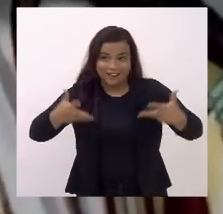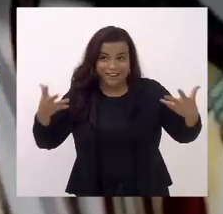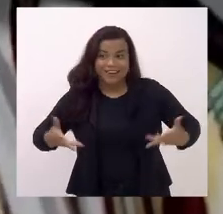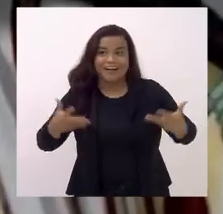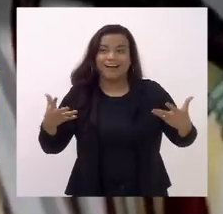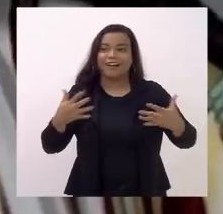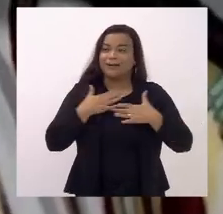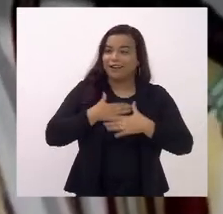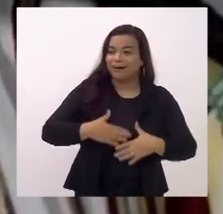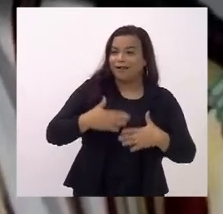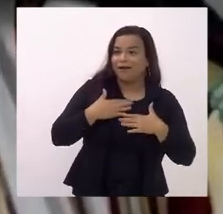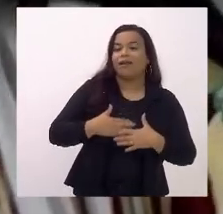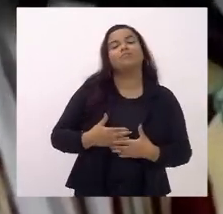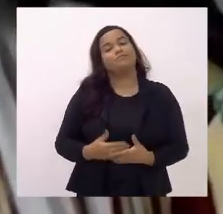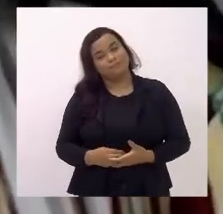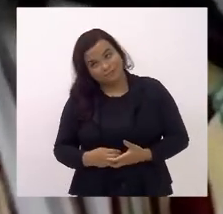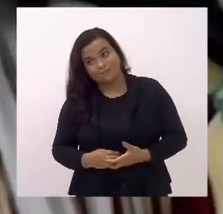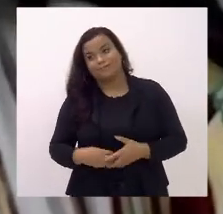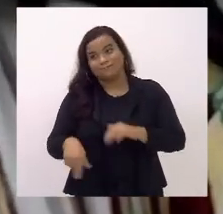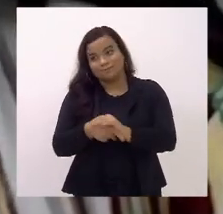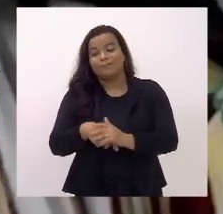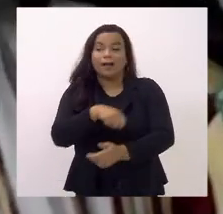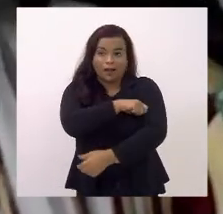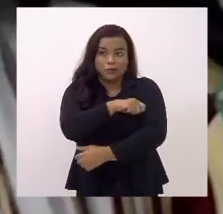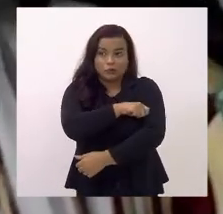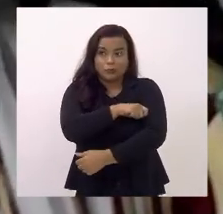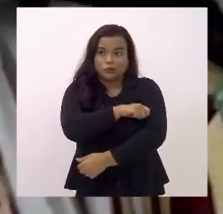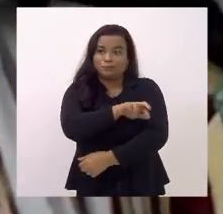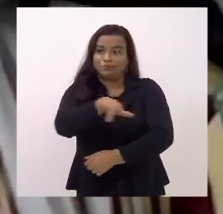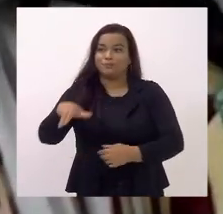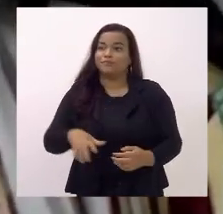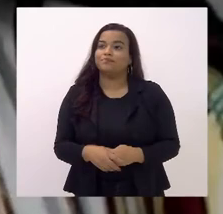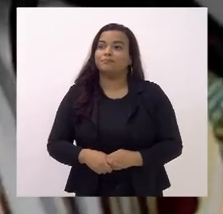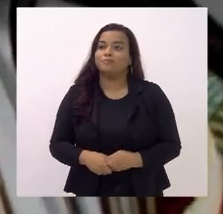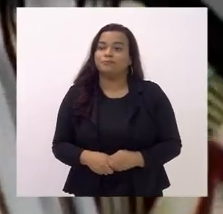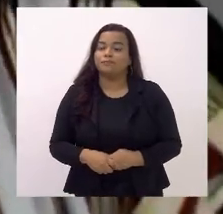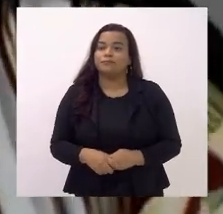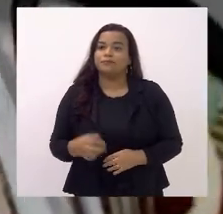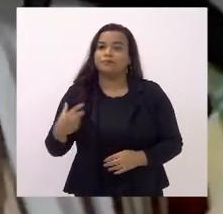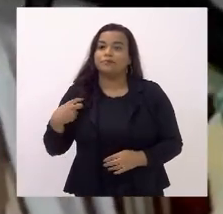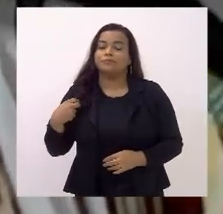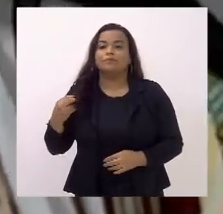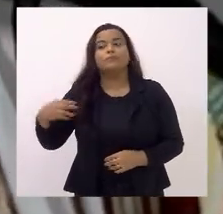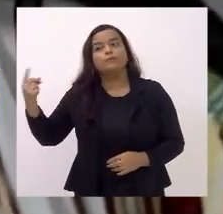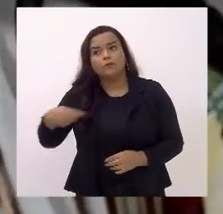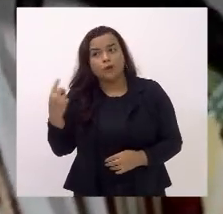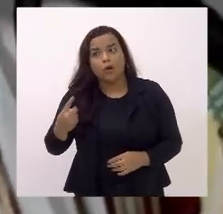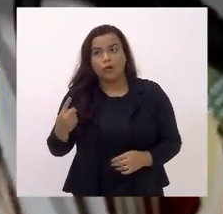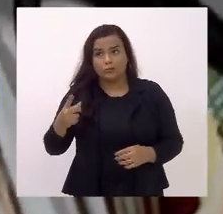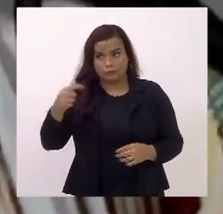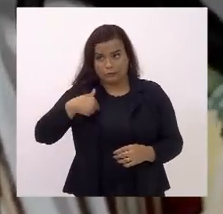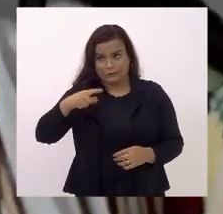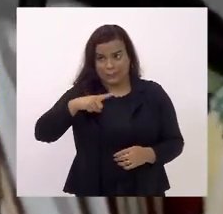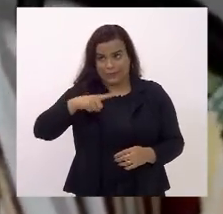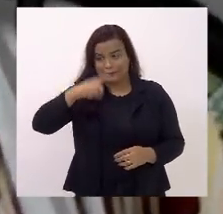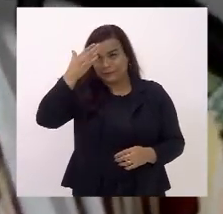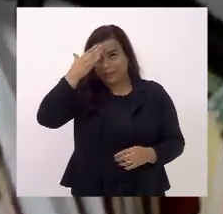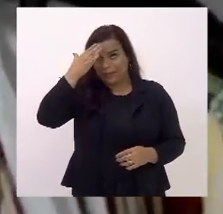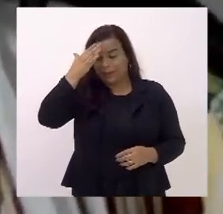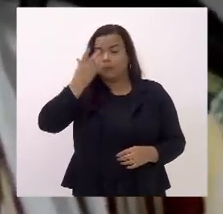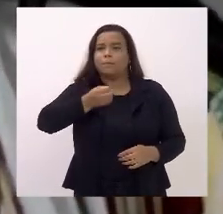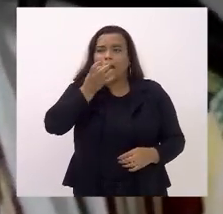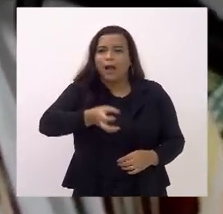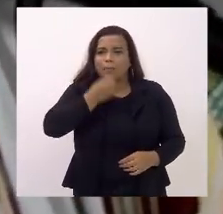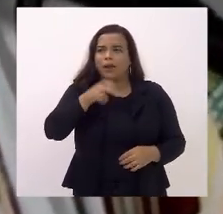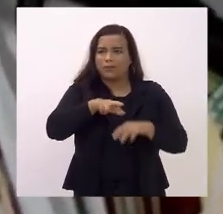de tranquilidade para os alunos, para os nossos estudantes. A gente vem ouvindo muitos